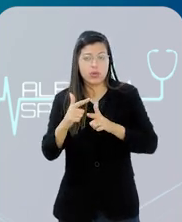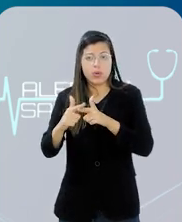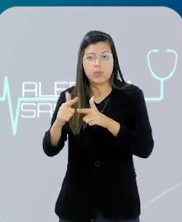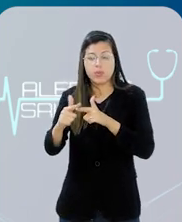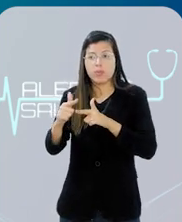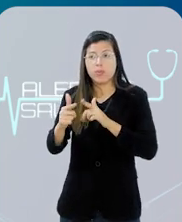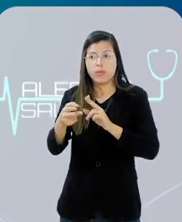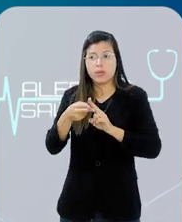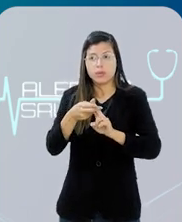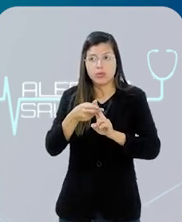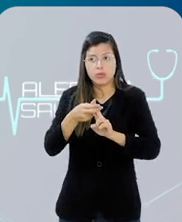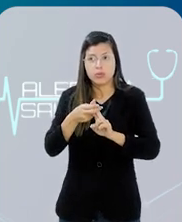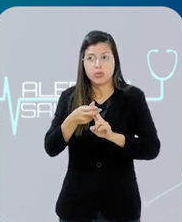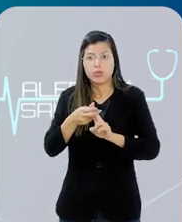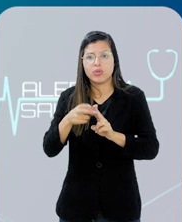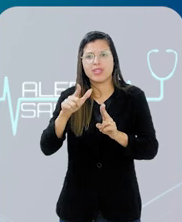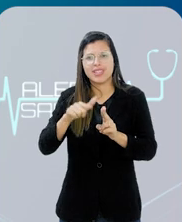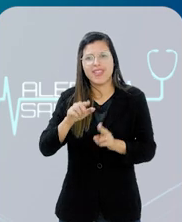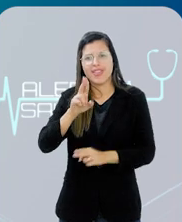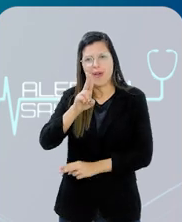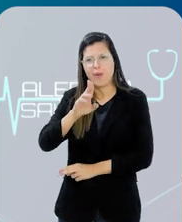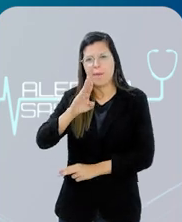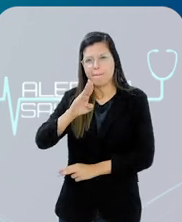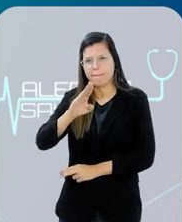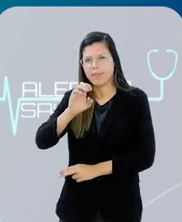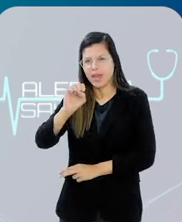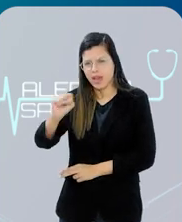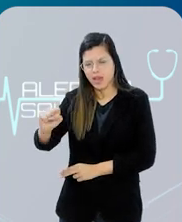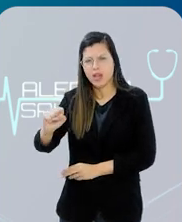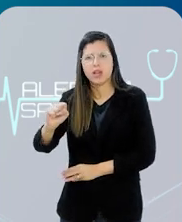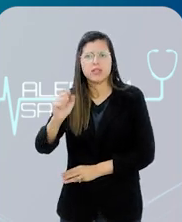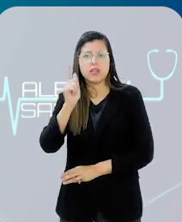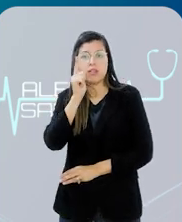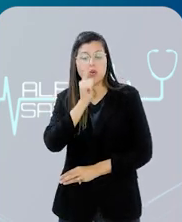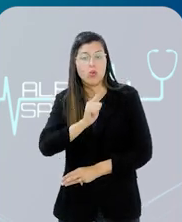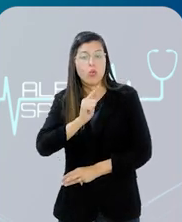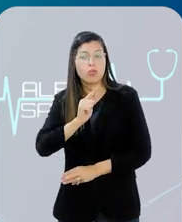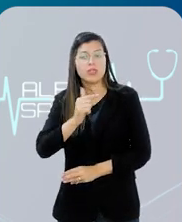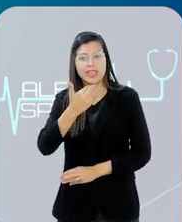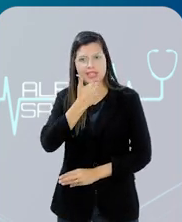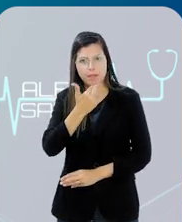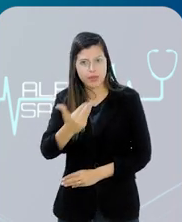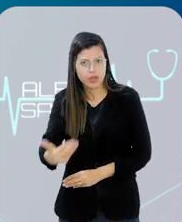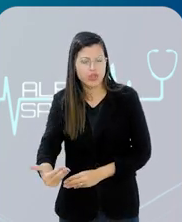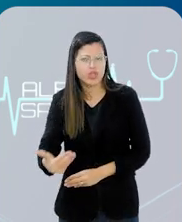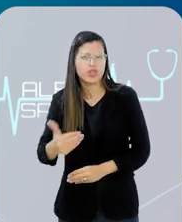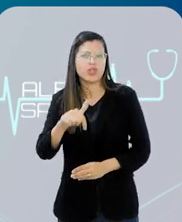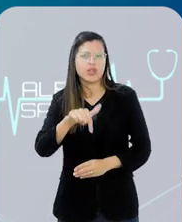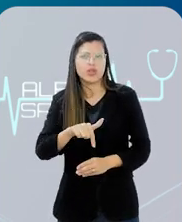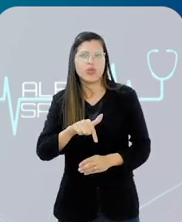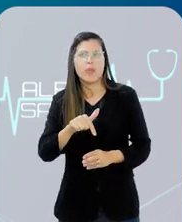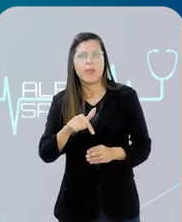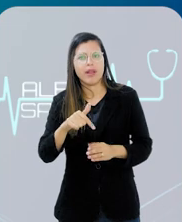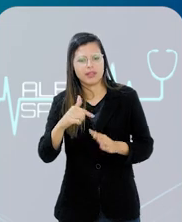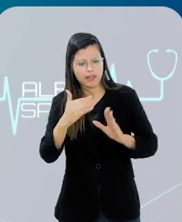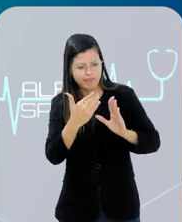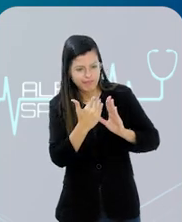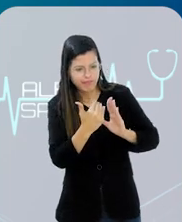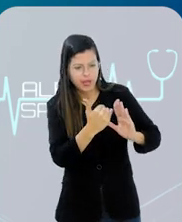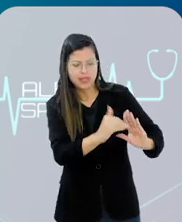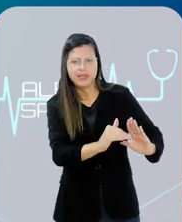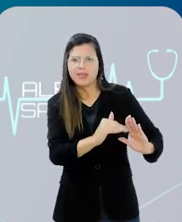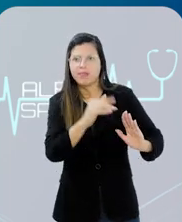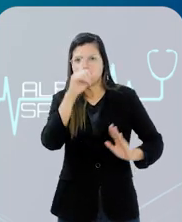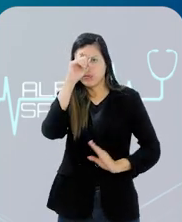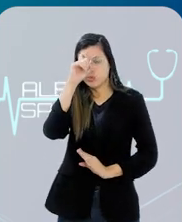SUS costuma ser mais lá na unidade básica, até que ela consiga esse encaminhamento, para daí ela ser referenciada a um hospital